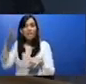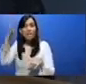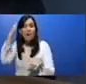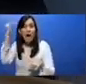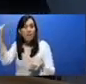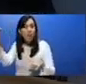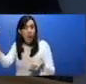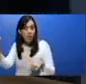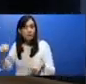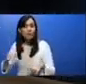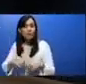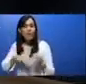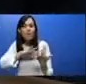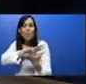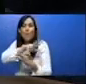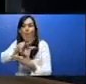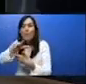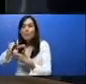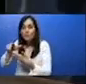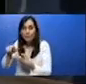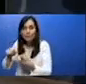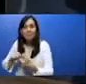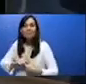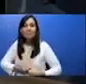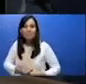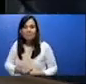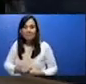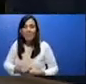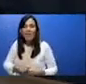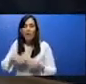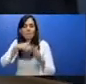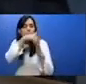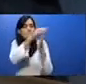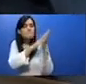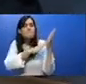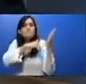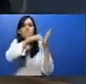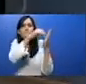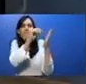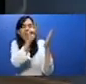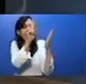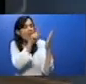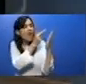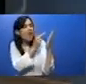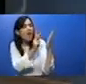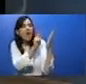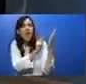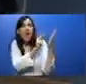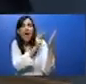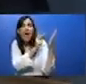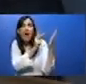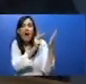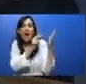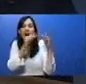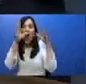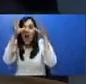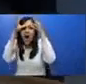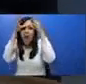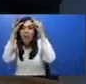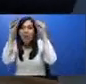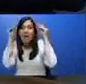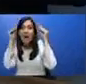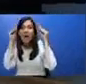famoso no mundo inteiro, crianças. E ele foi pintado por Leonardo da Vinci.